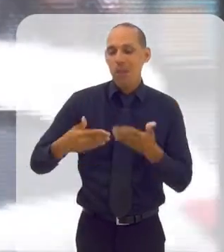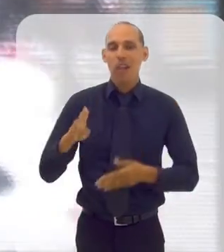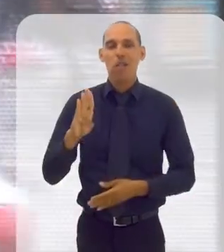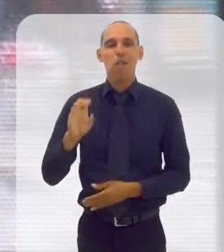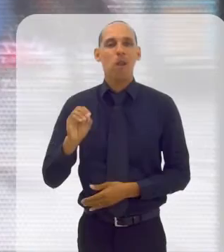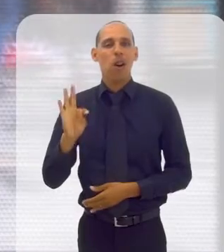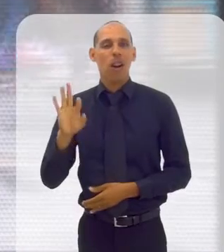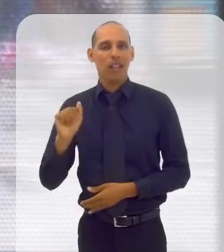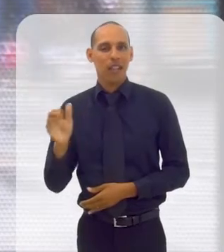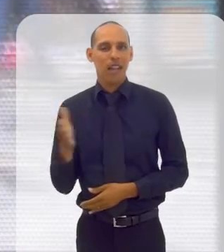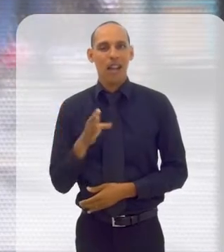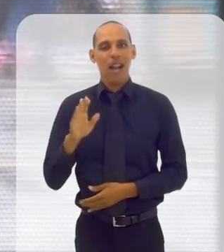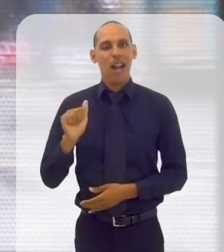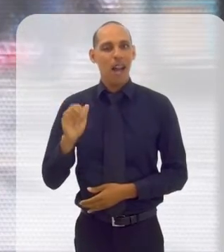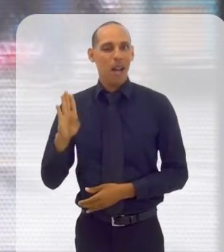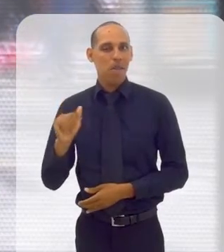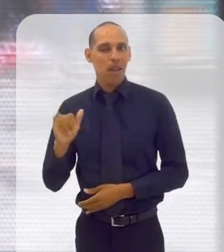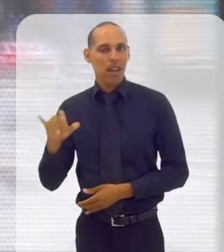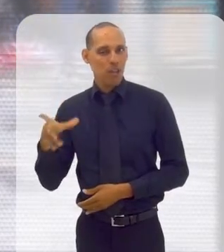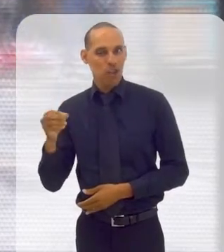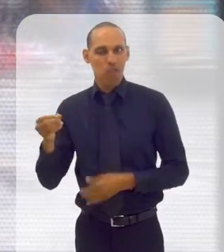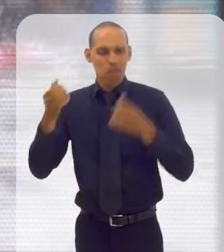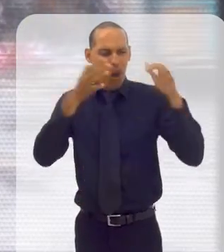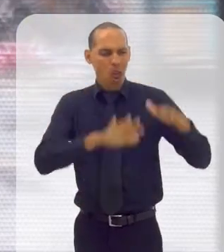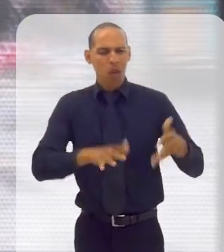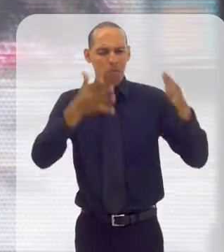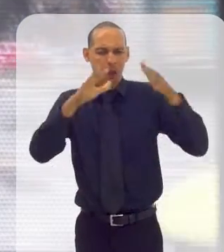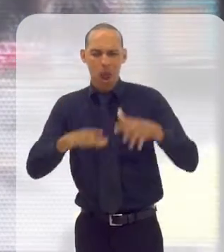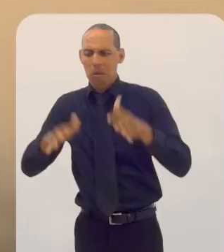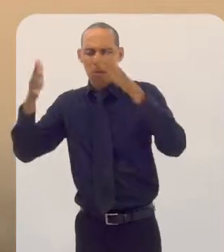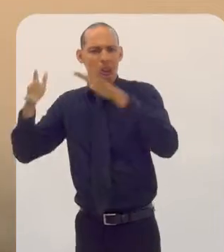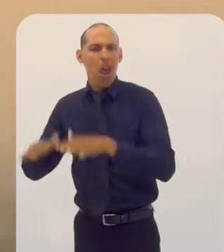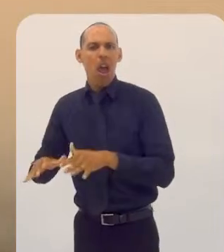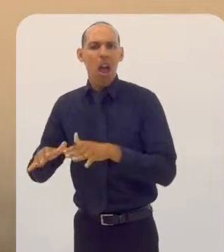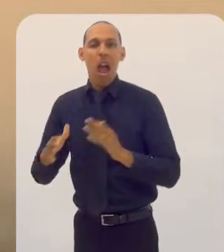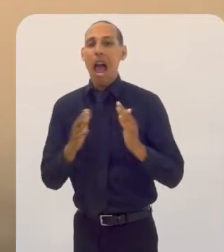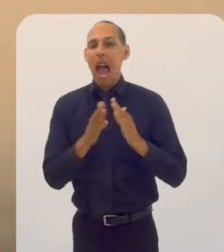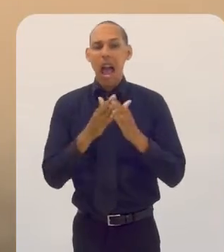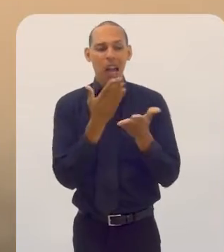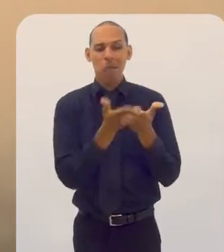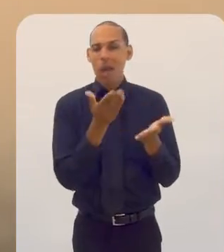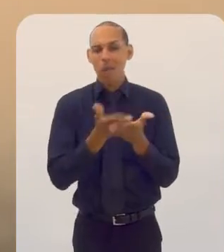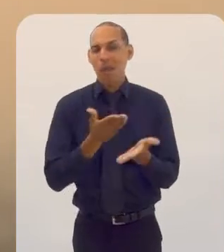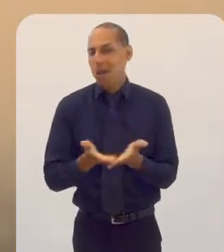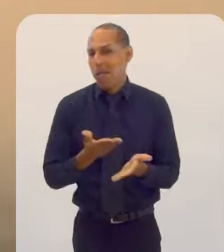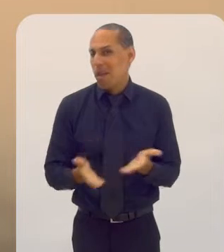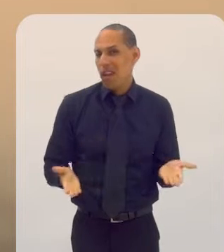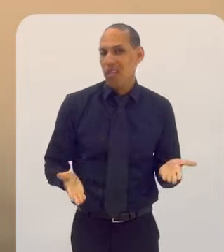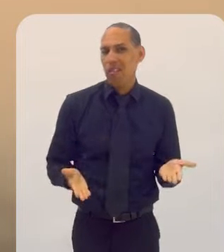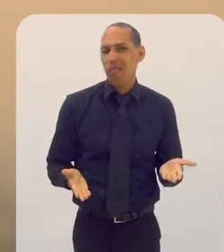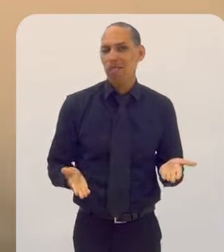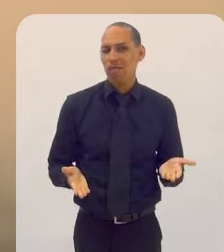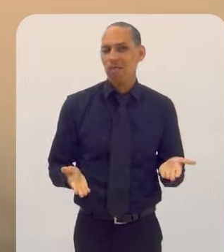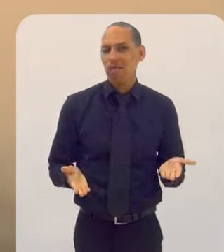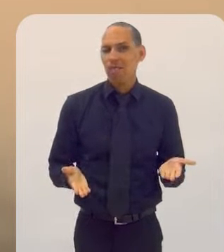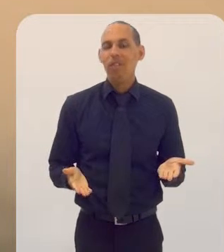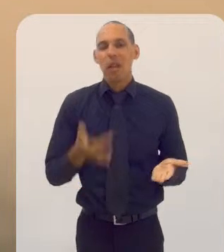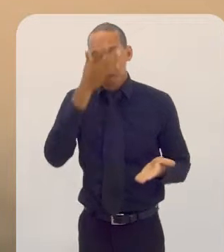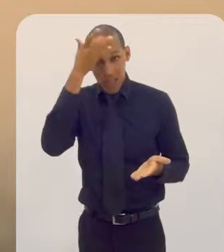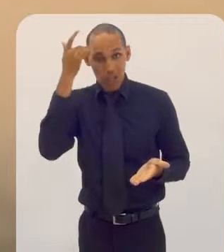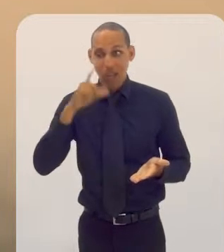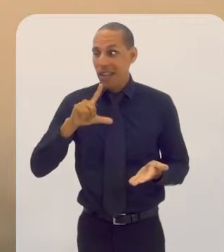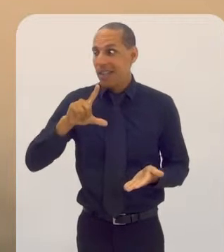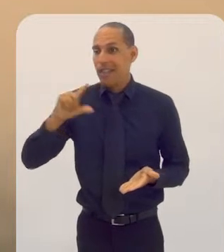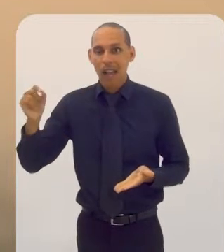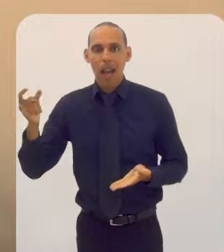abaixo, que foi aquele processo de demolição que ocorreu no centro, que fez com que muitas pessoas deixassem de ter suas moradias, ao ponto de